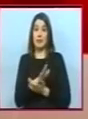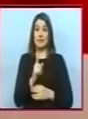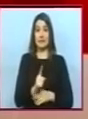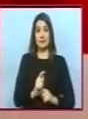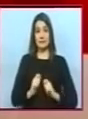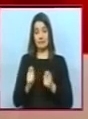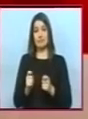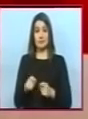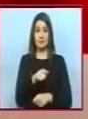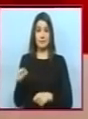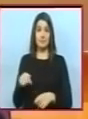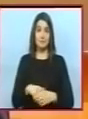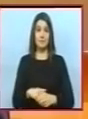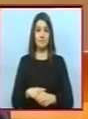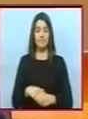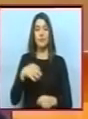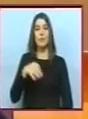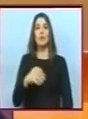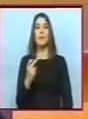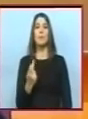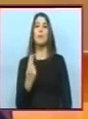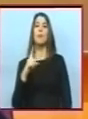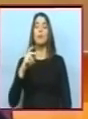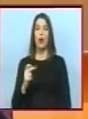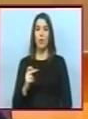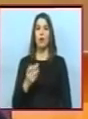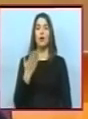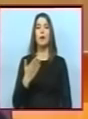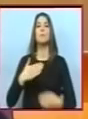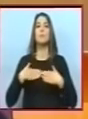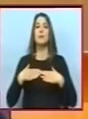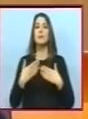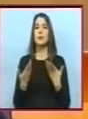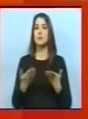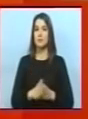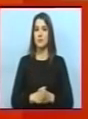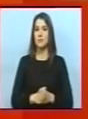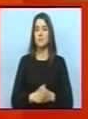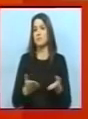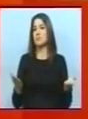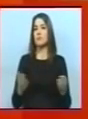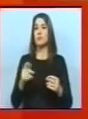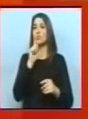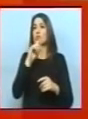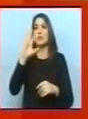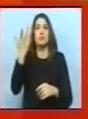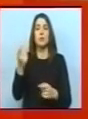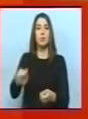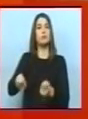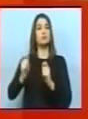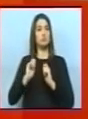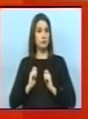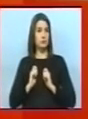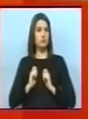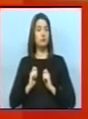ficar. Paula, e para mim, que poderei ser herdeiro, que cuidados fiscais